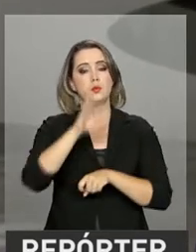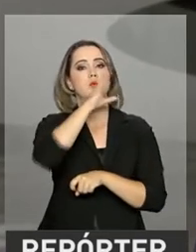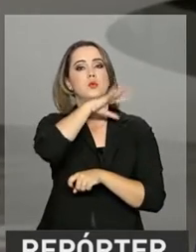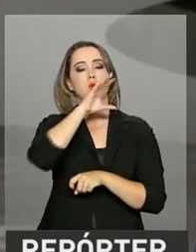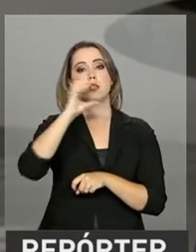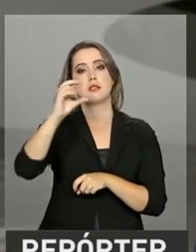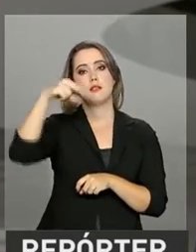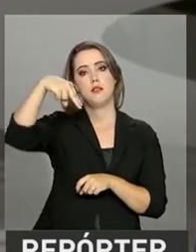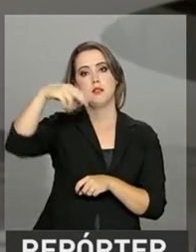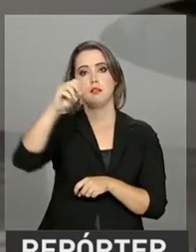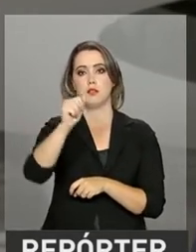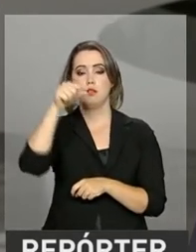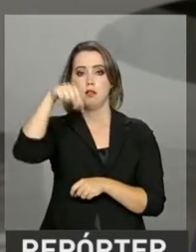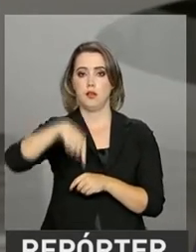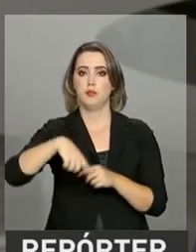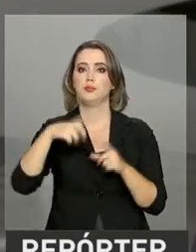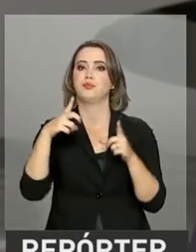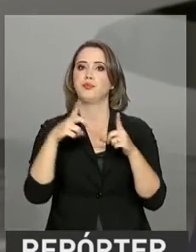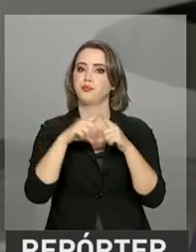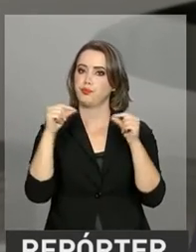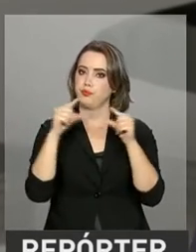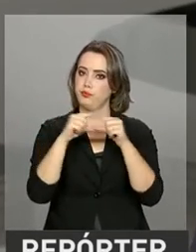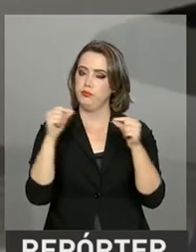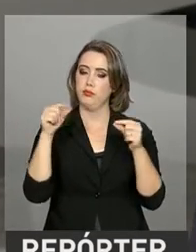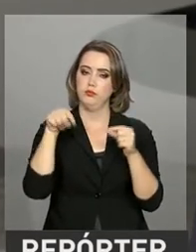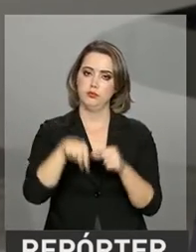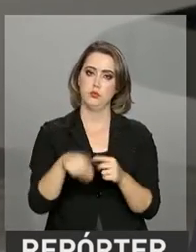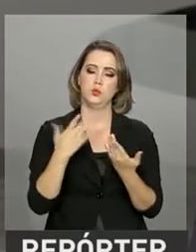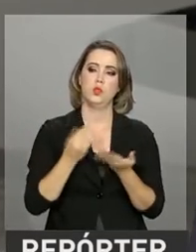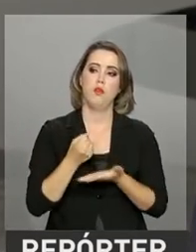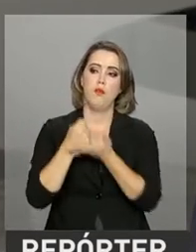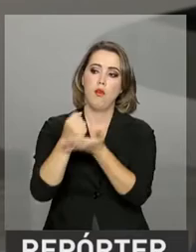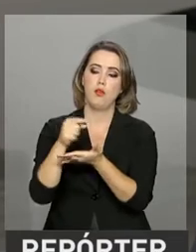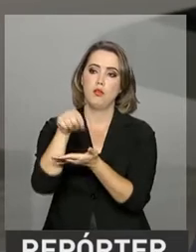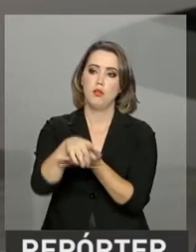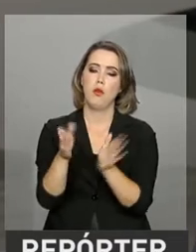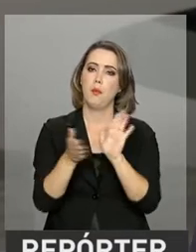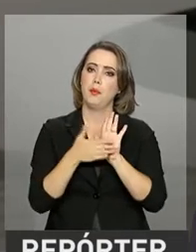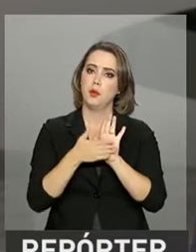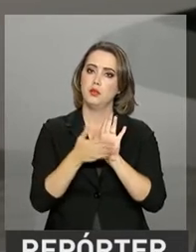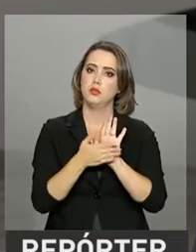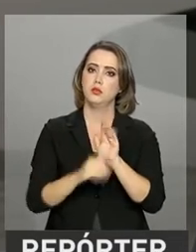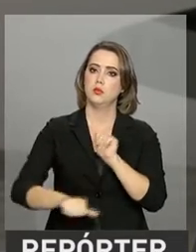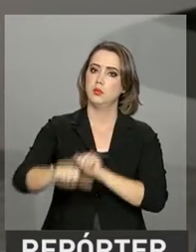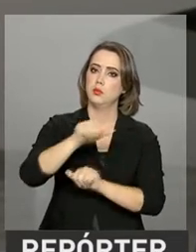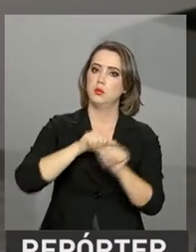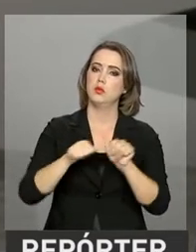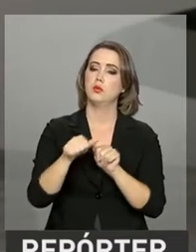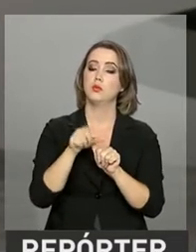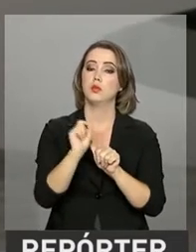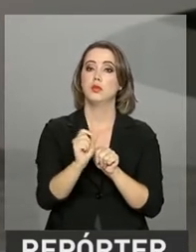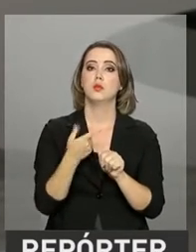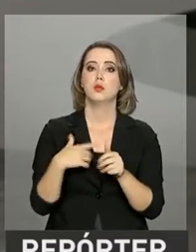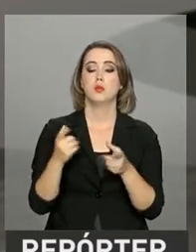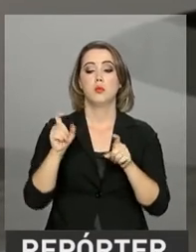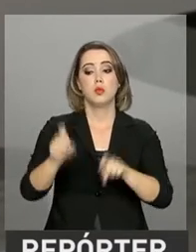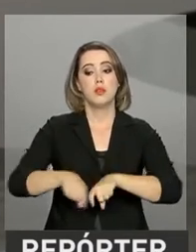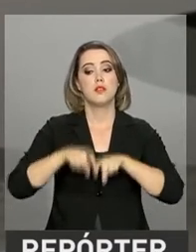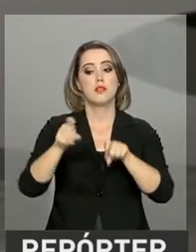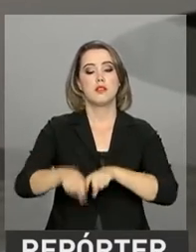cna aqui em brasília a cna vai entregar ao presidente propostas para o plano safra 2007/2008